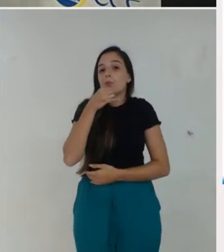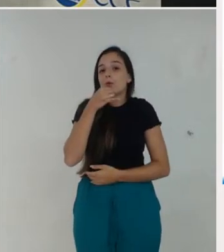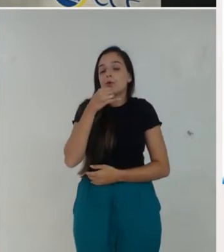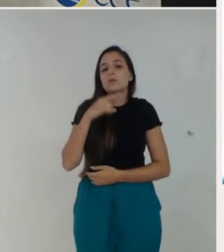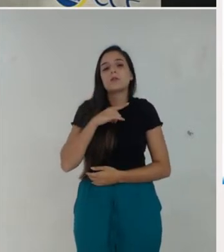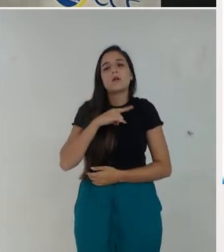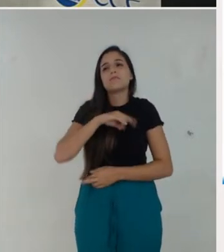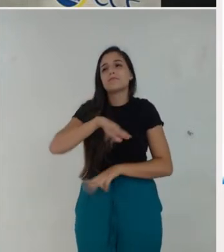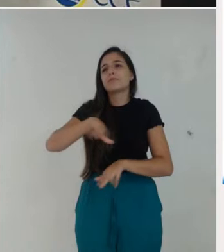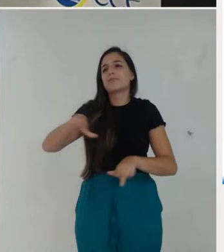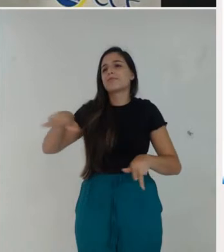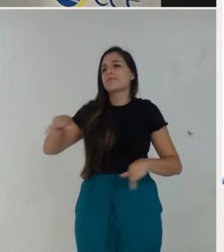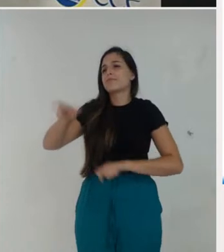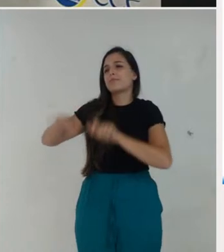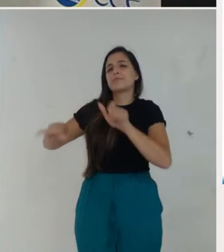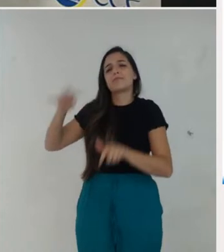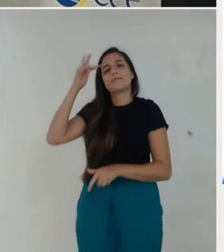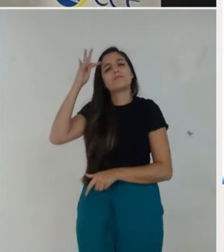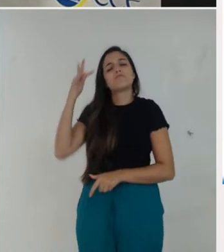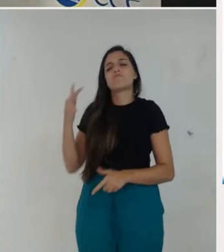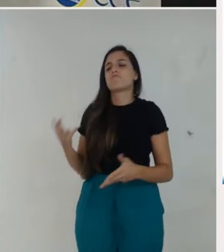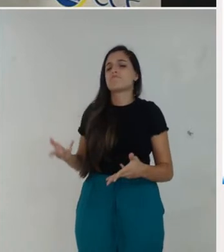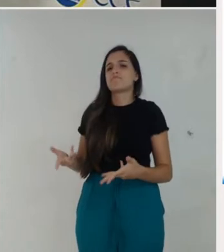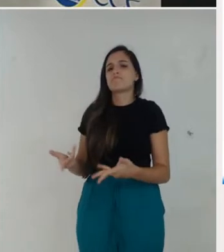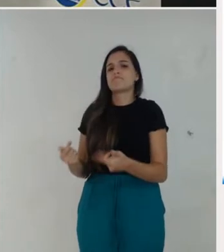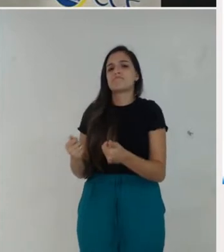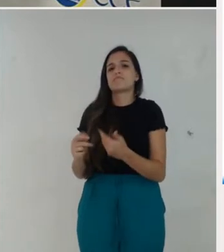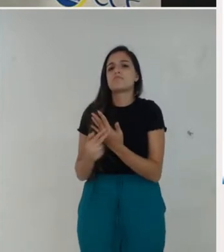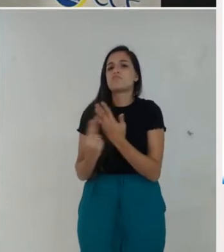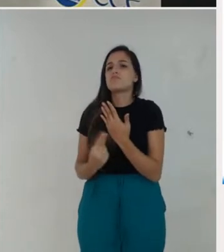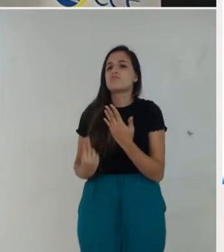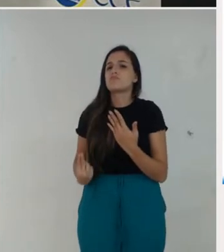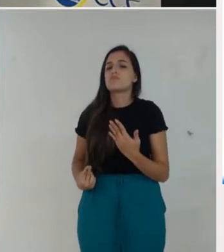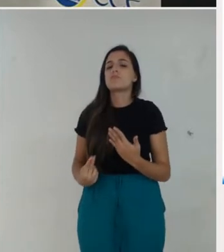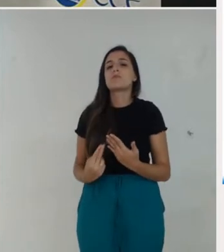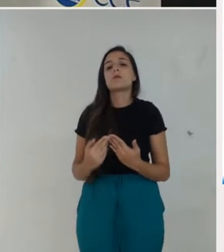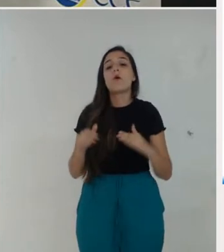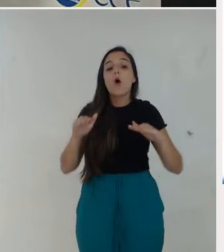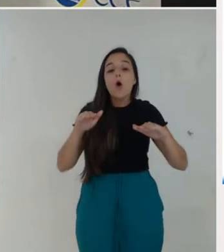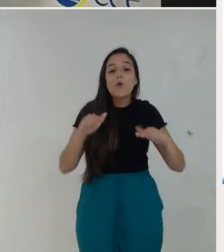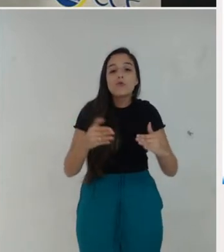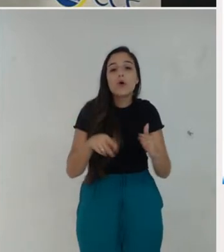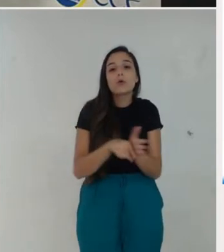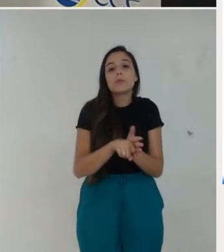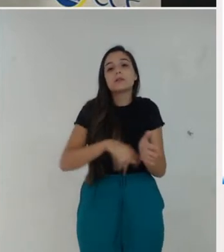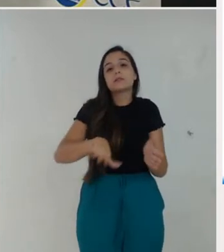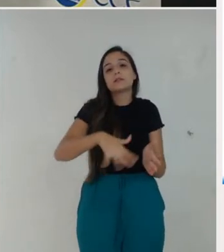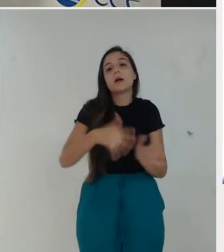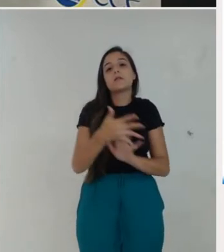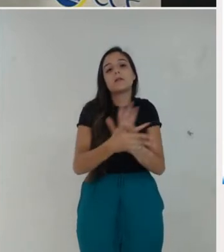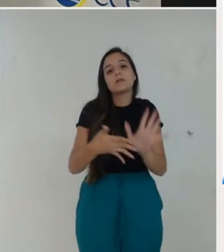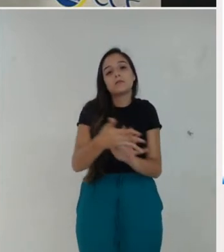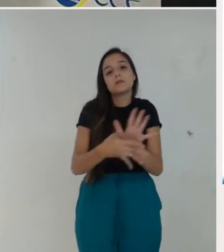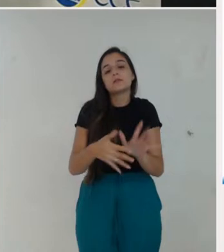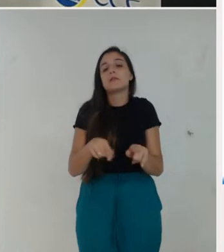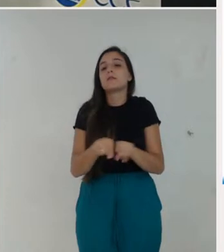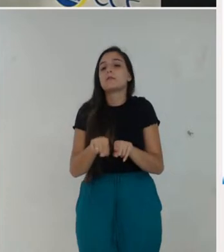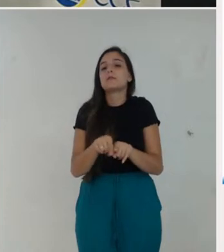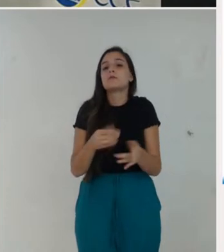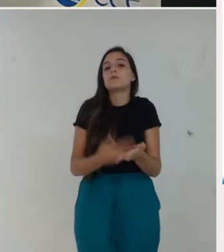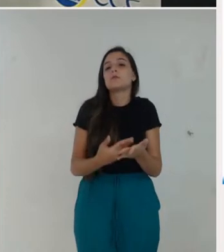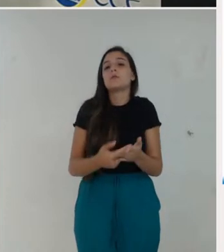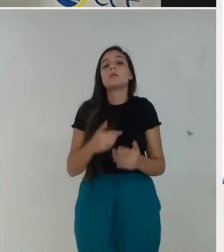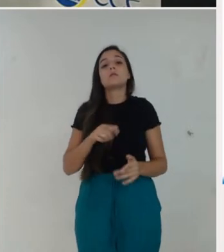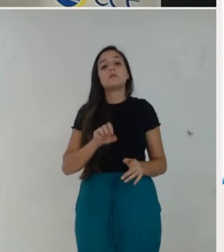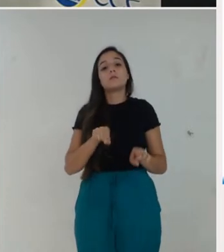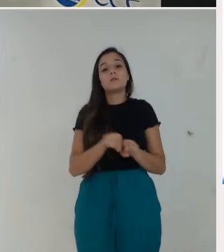grandes teóricos dessas áreas que se dedicam aos estudos e às pesquisas de línguas de sinais, tanto orientando